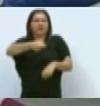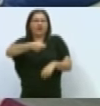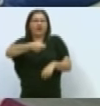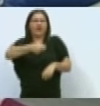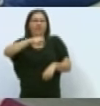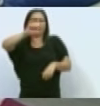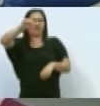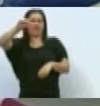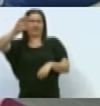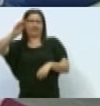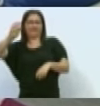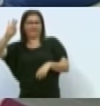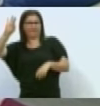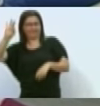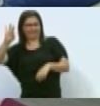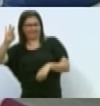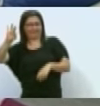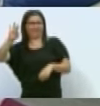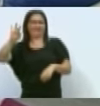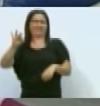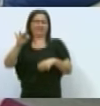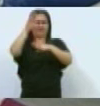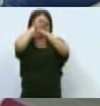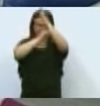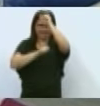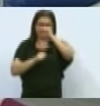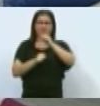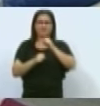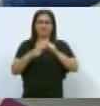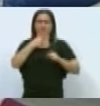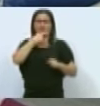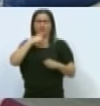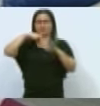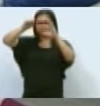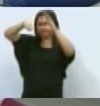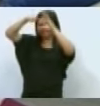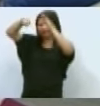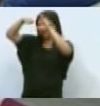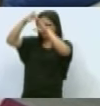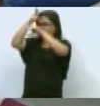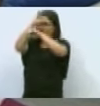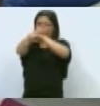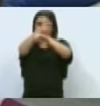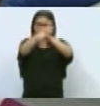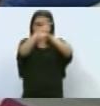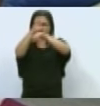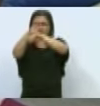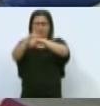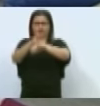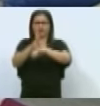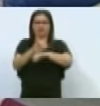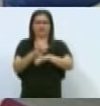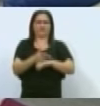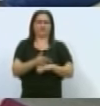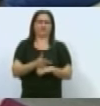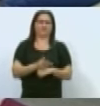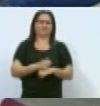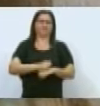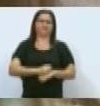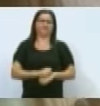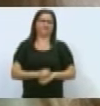SBT, vou aprender. Você vai aprender junto os comigo. As câmeras aí, ó, as câmeras. Que legal. A gente já volta, o intervalo é bem rápido, tá